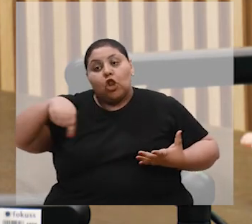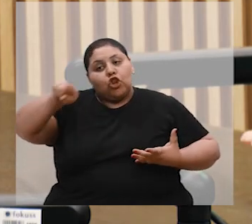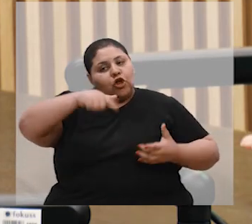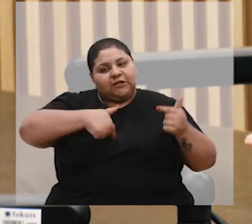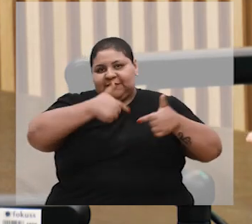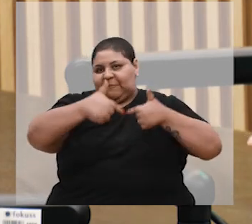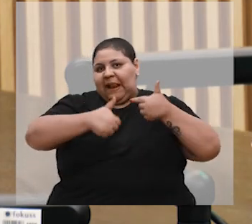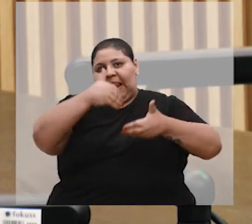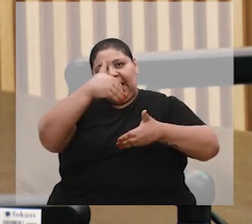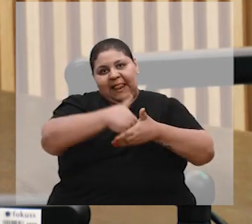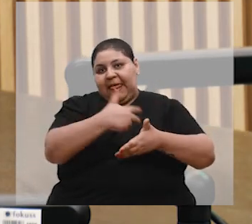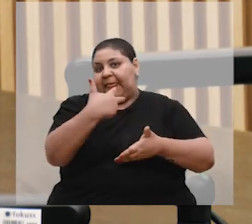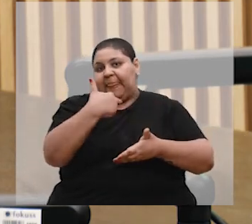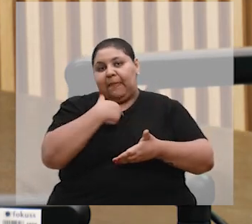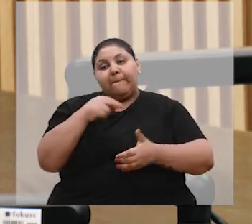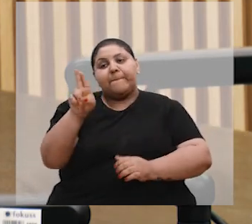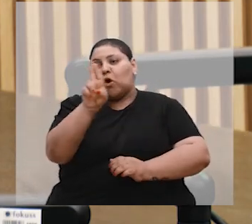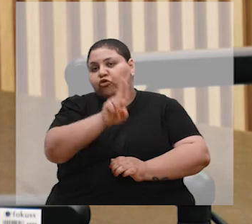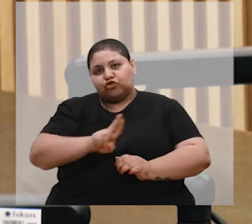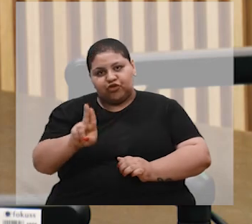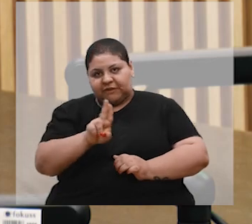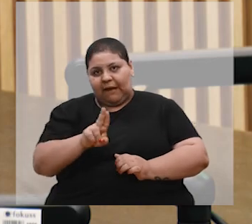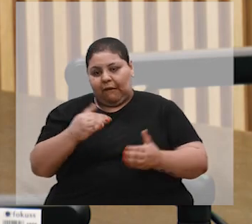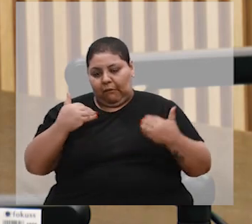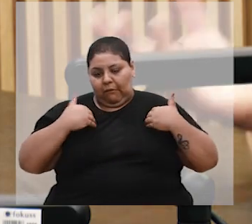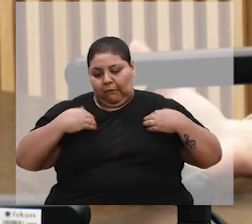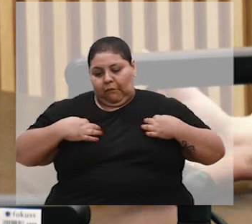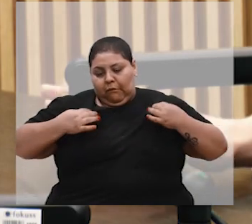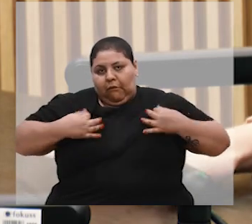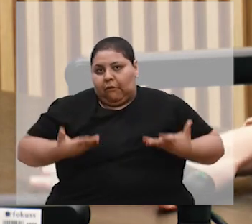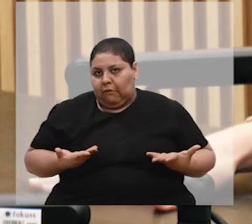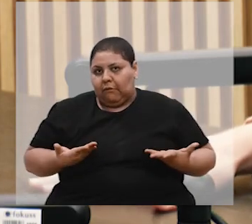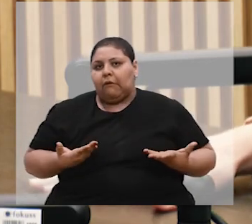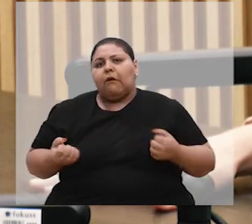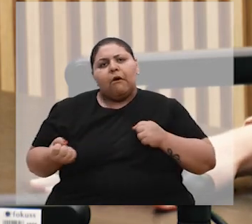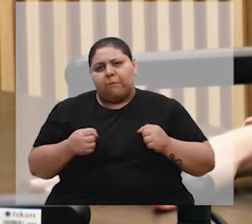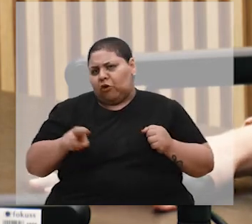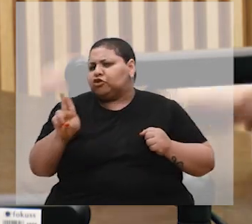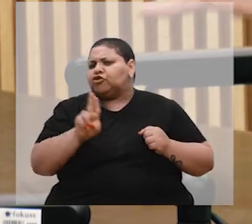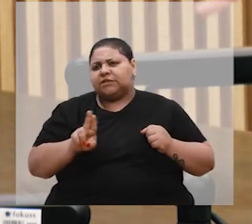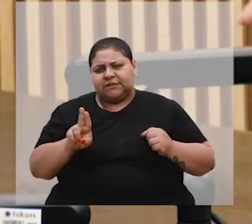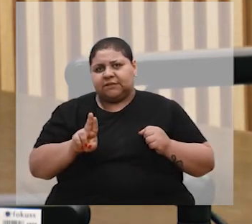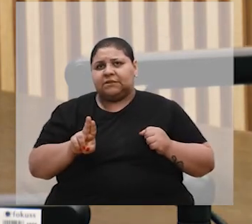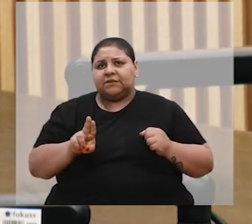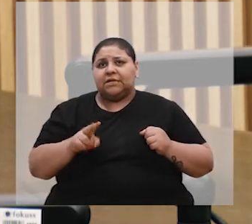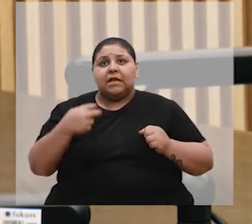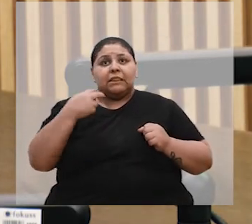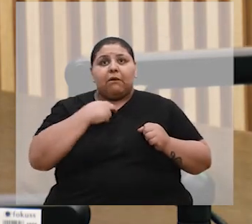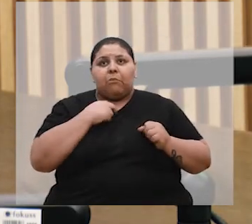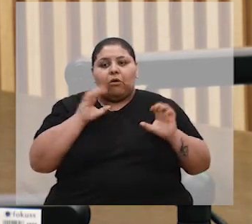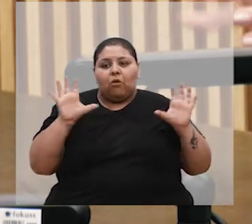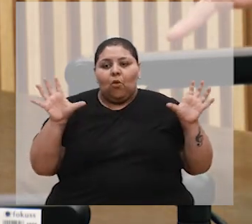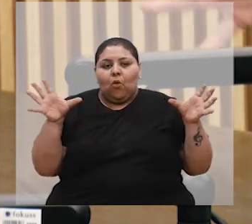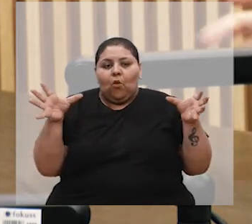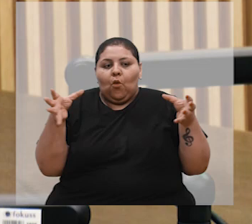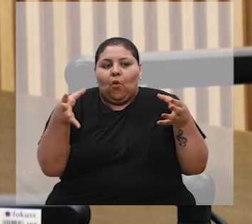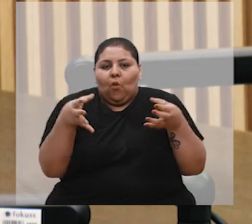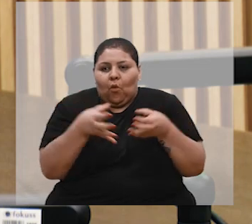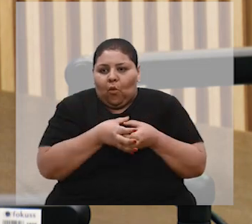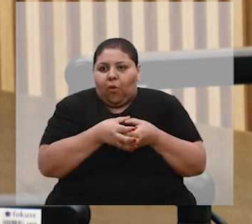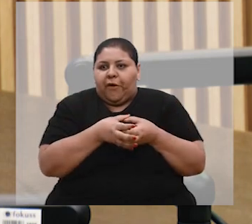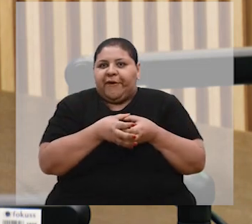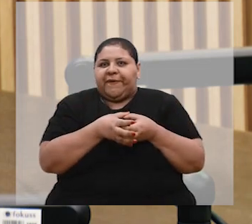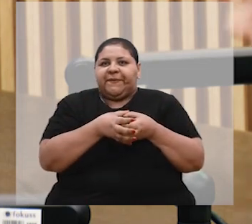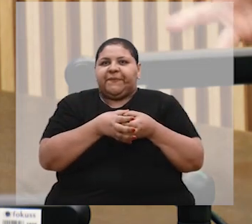eleições não vamos poder se utilizar desses artefatos, né? Mas, em regra, sim, pode utilizar, não tem problema. Só não pode se aglomerar e fazer